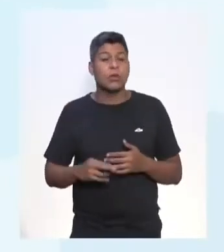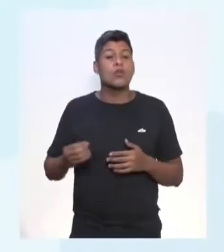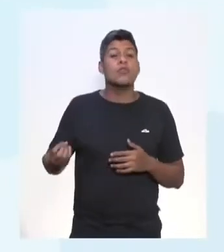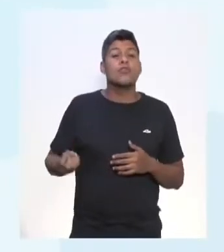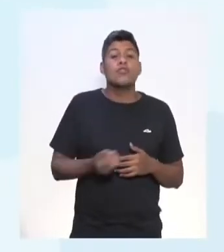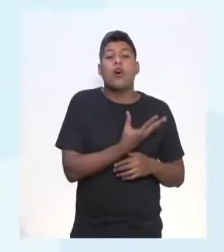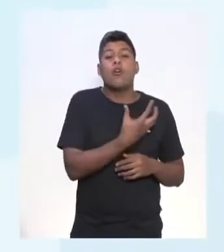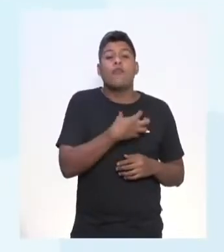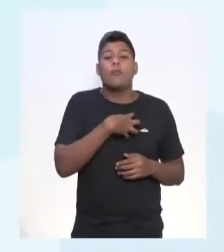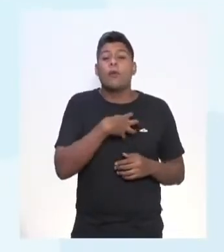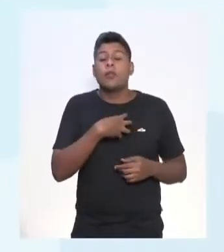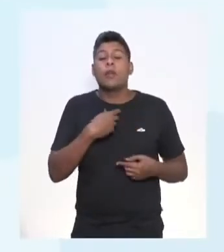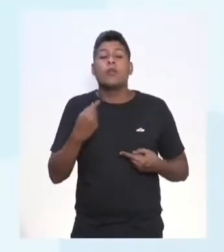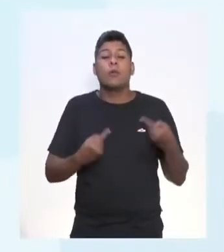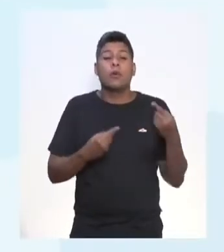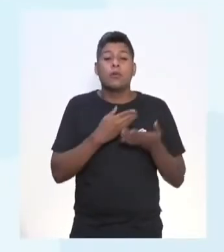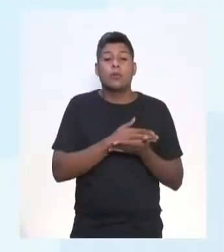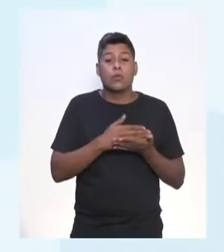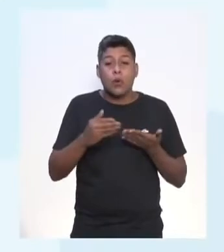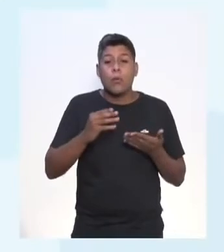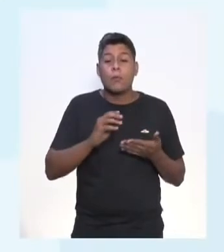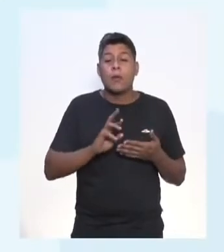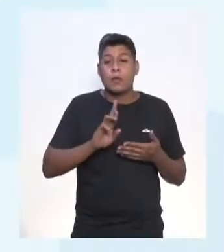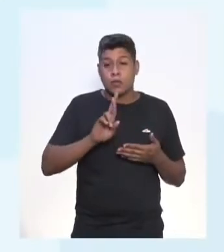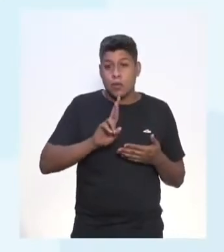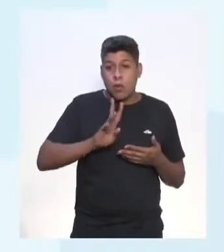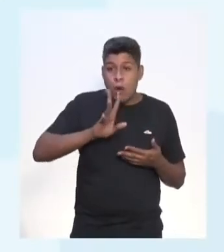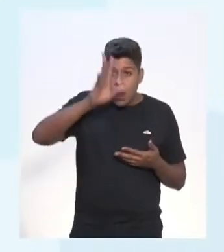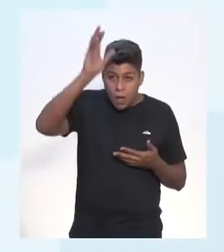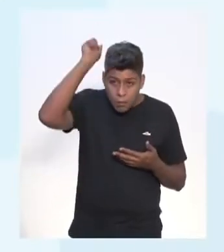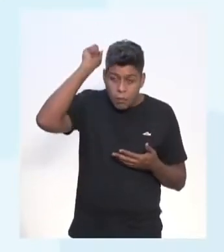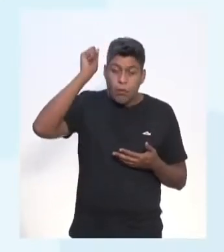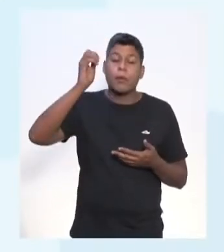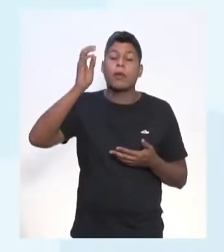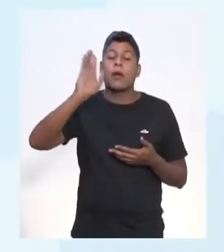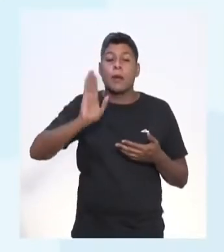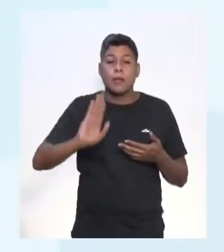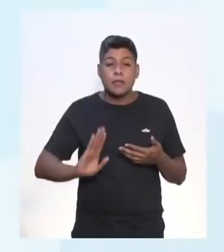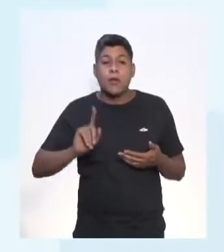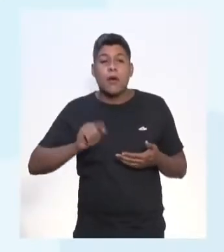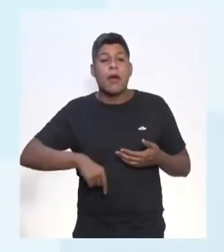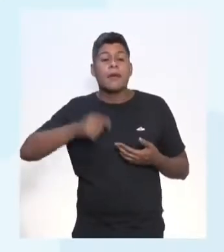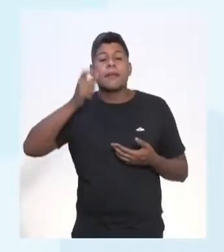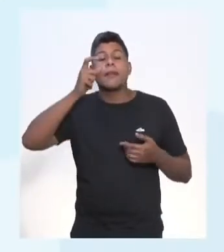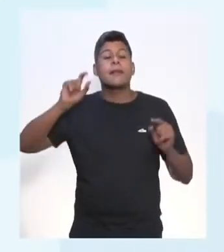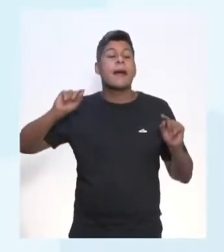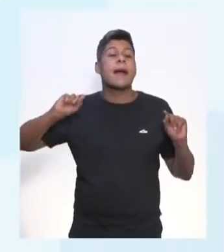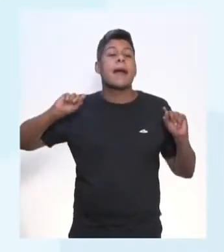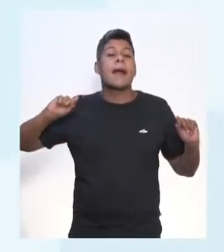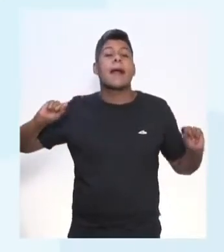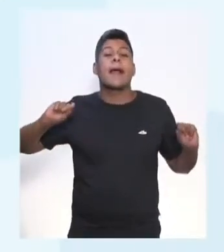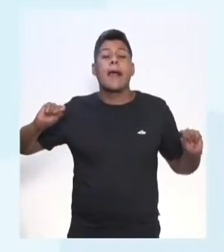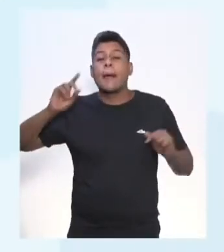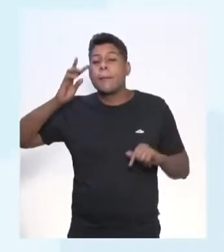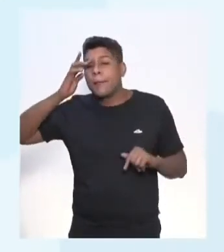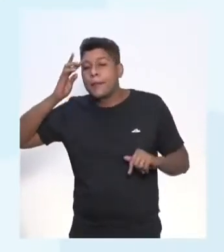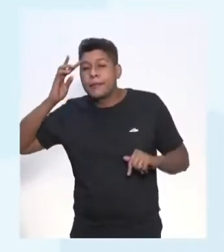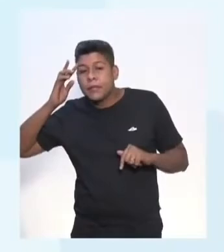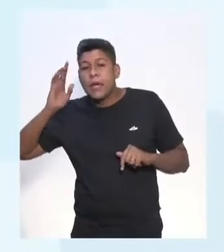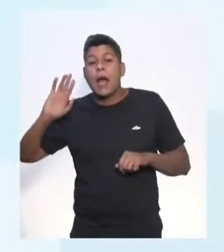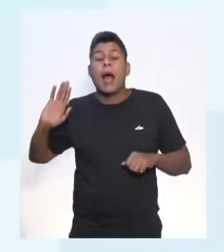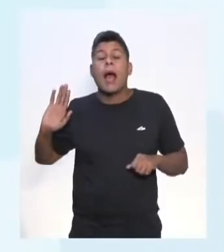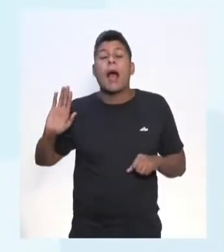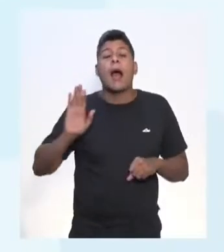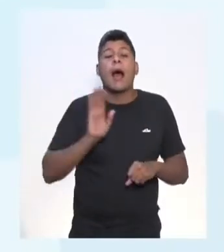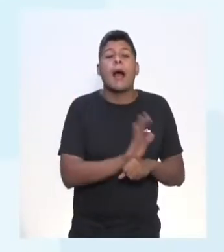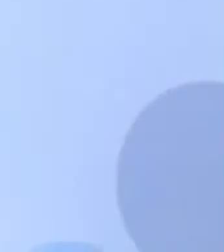novo modelo político no início da República no Brasil era de interesse de quem? Beneficiou